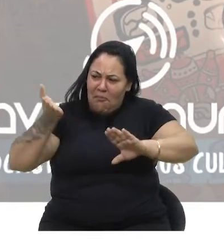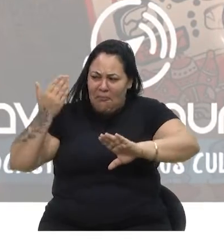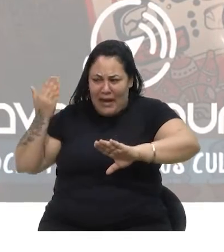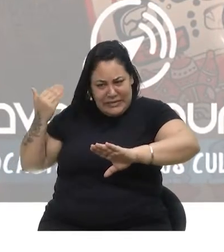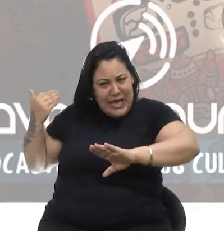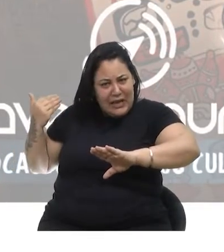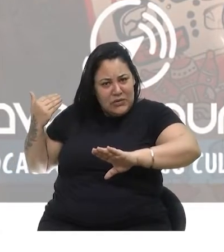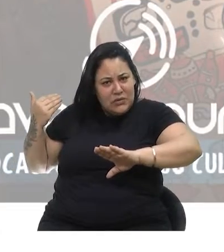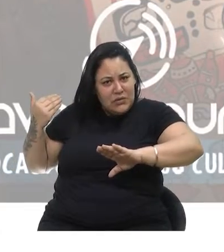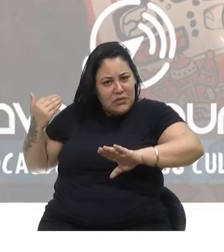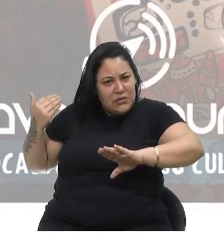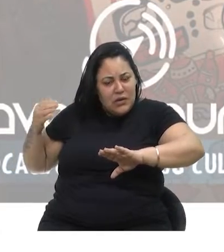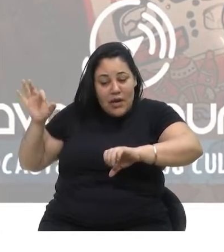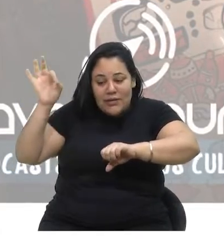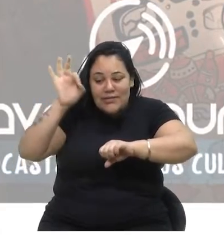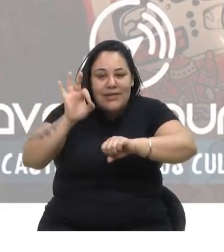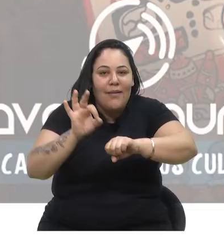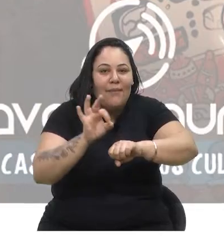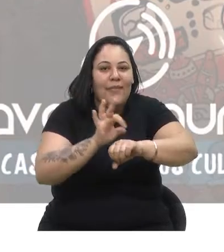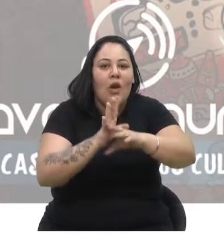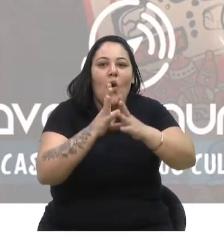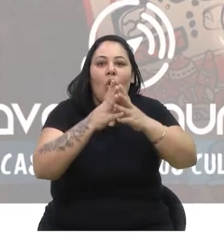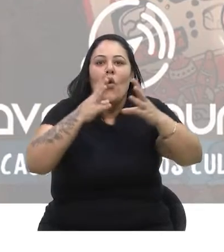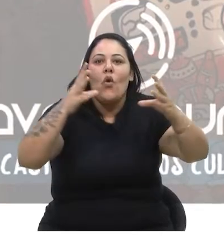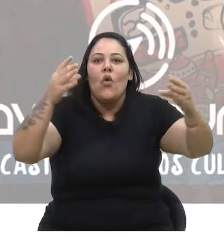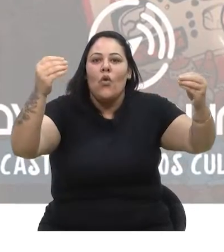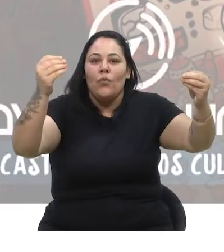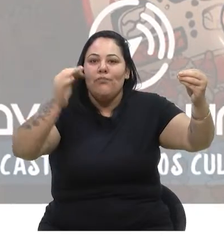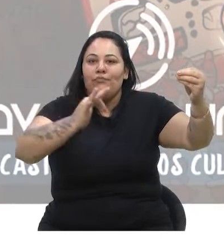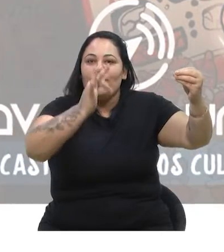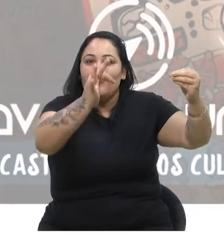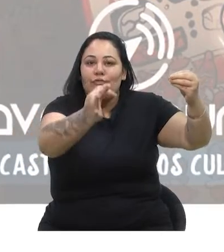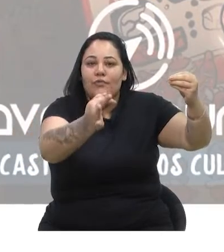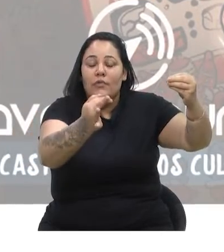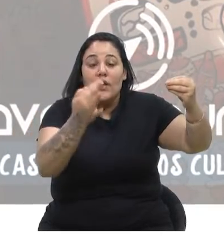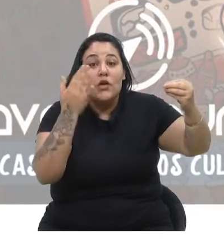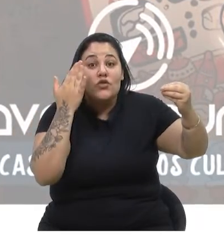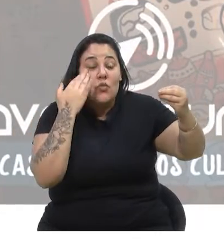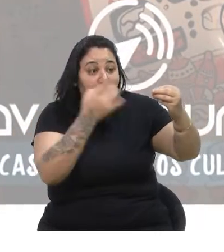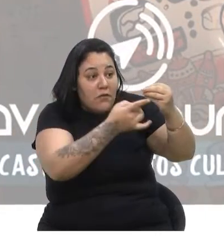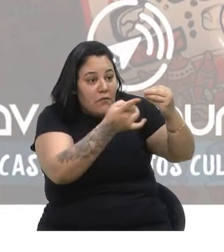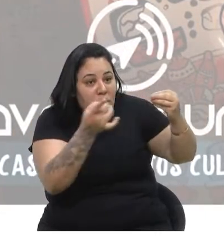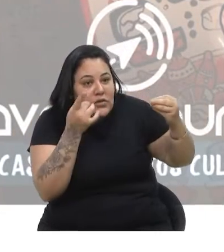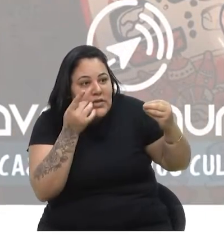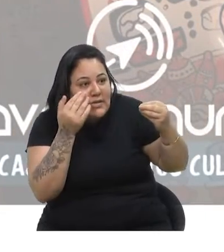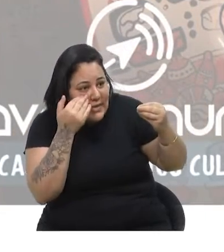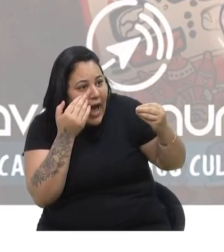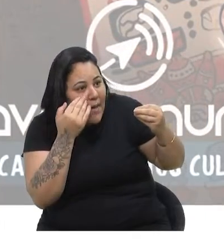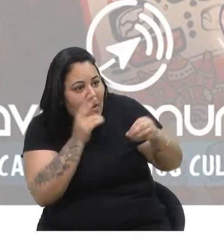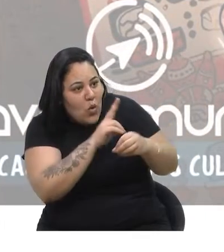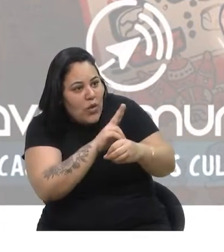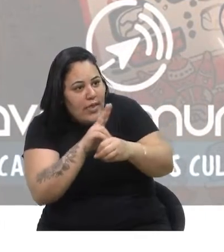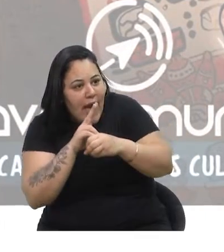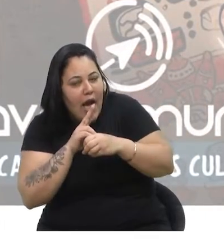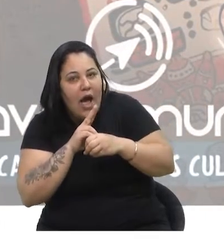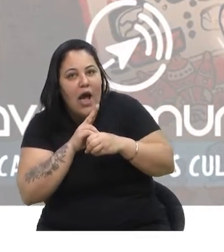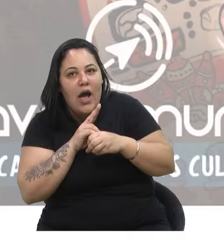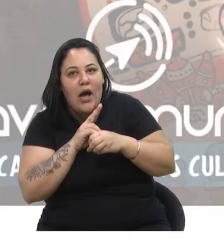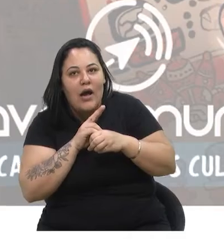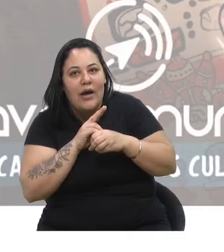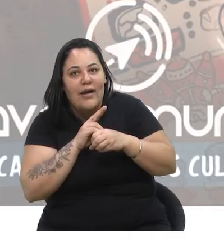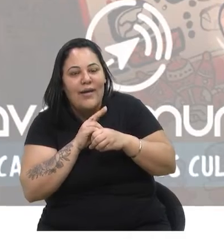cá? As abelhas estão desaparecendo no futuro e eu soube que os maias sabem cuidar